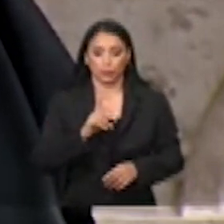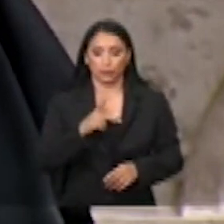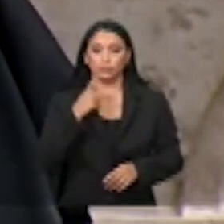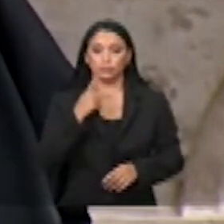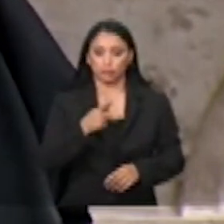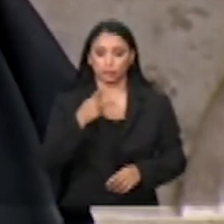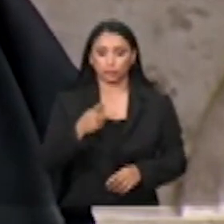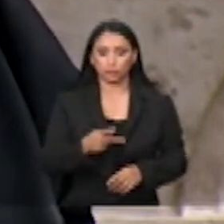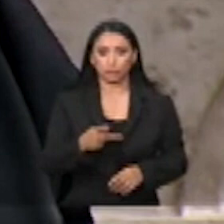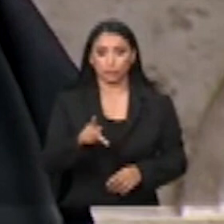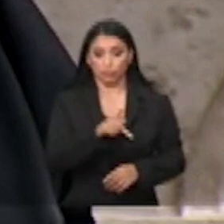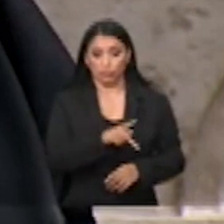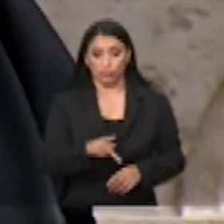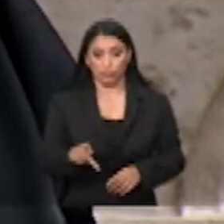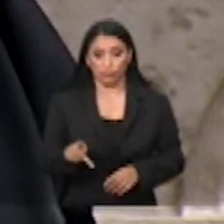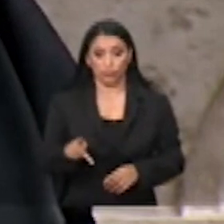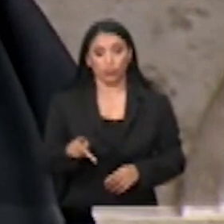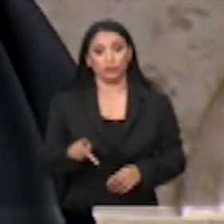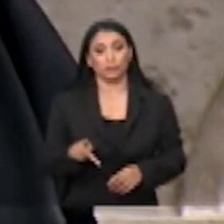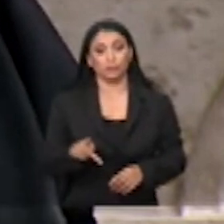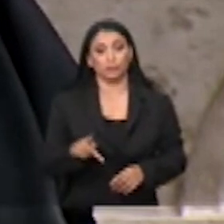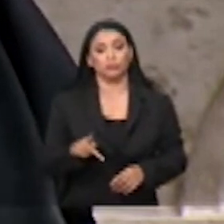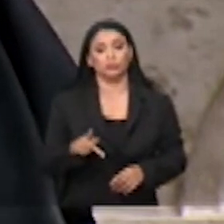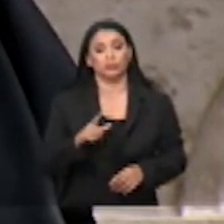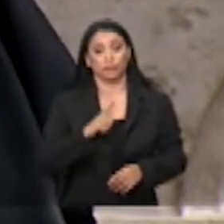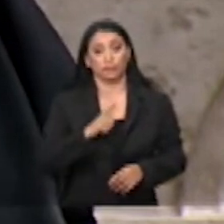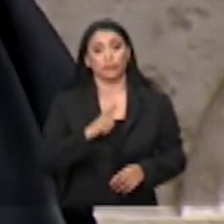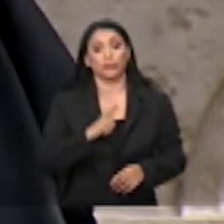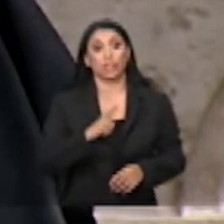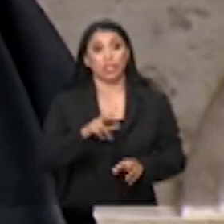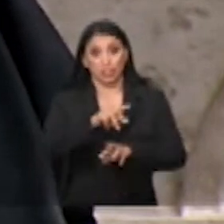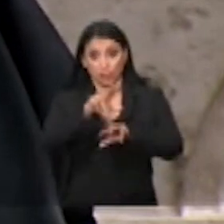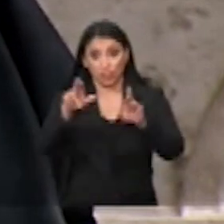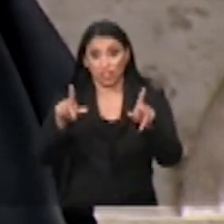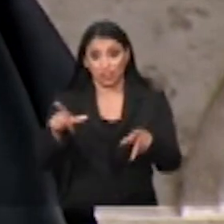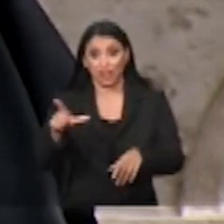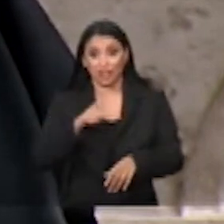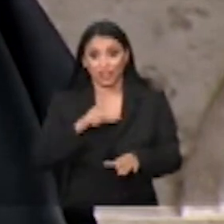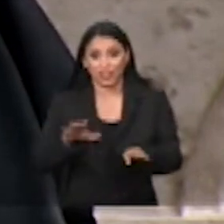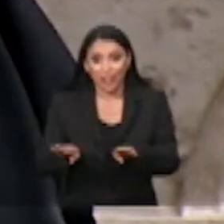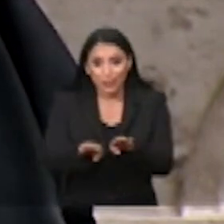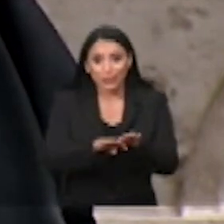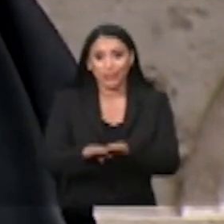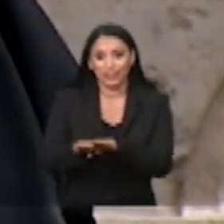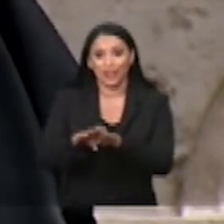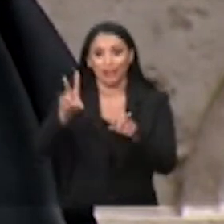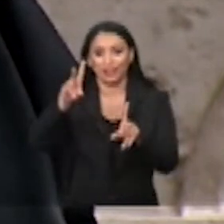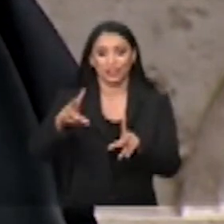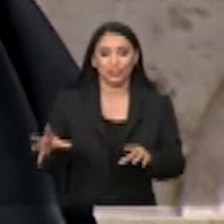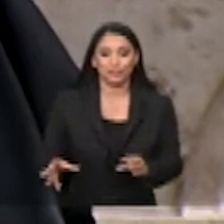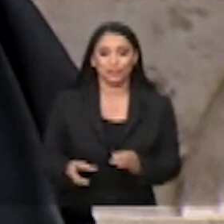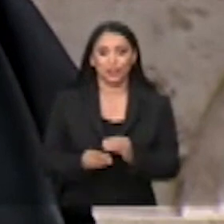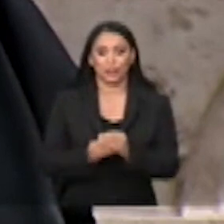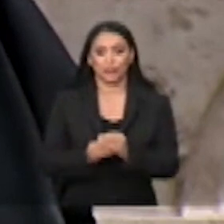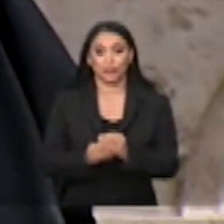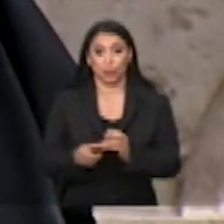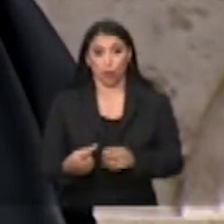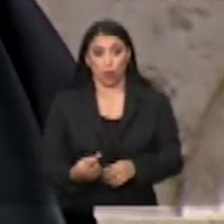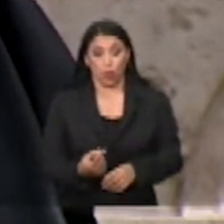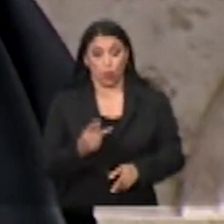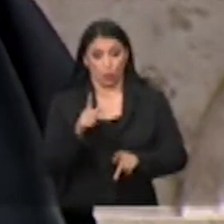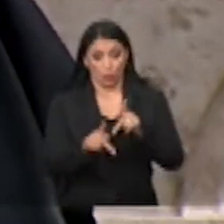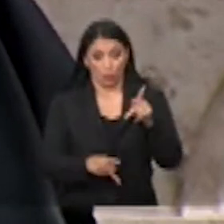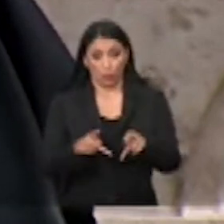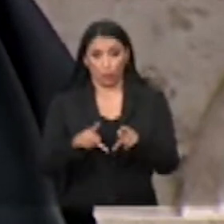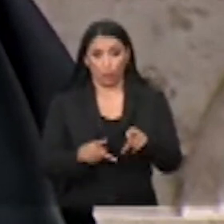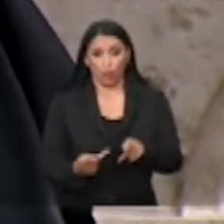abro aspas, a unidade na diversidade, fecho aspas, um só povo e a